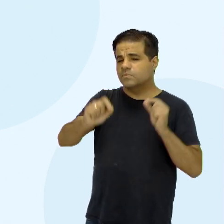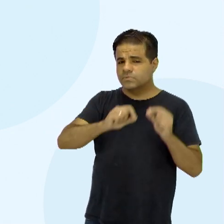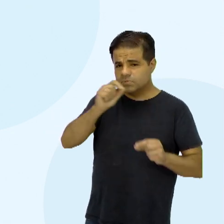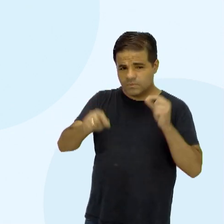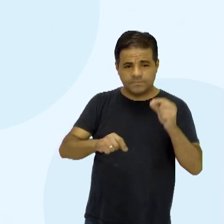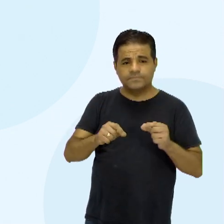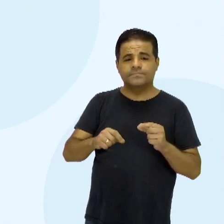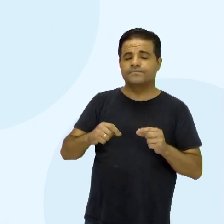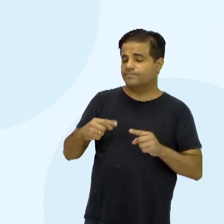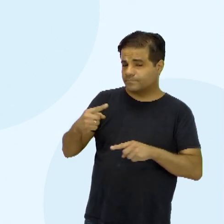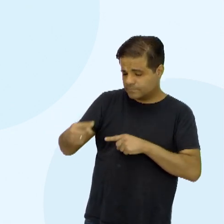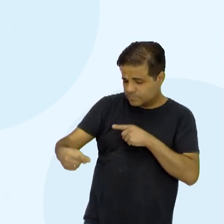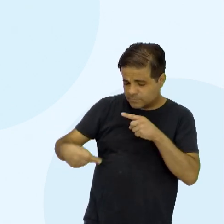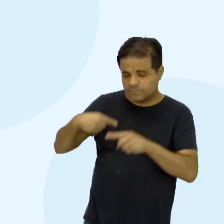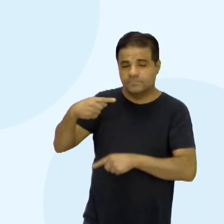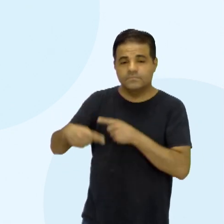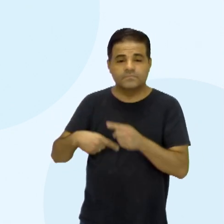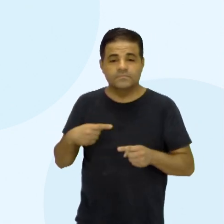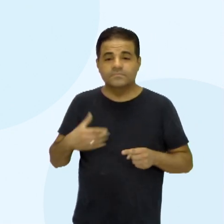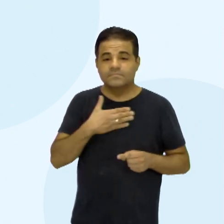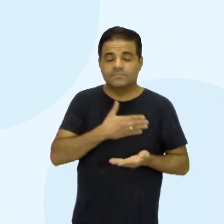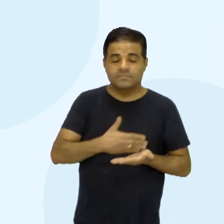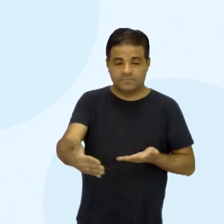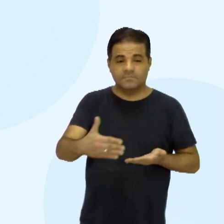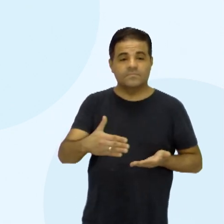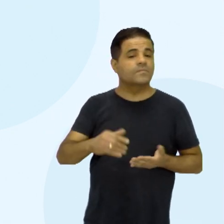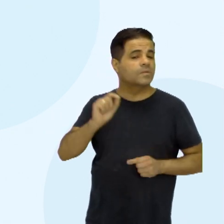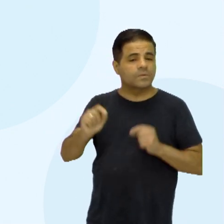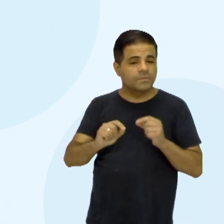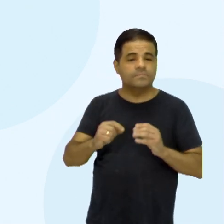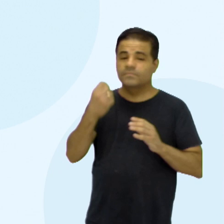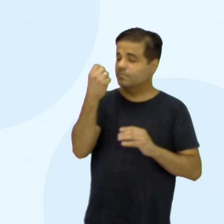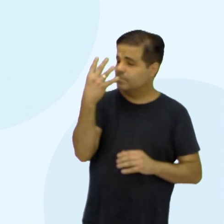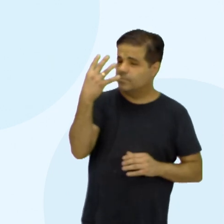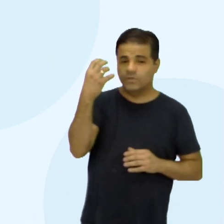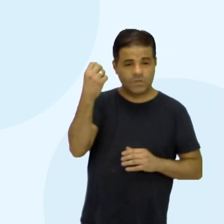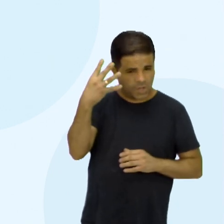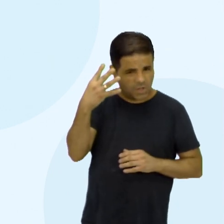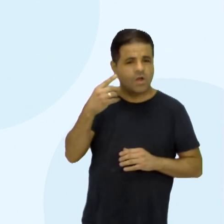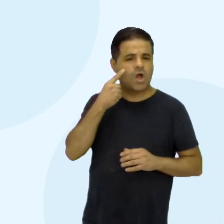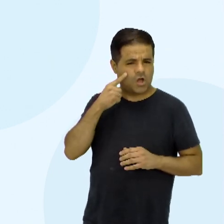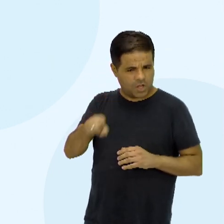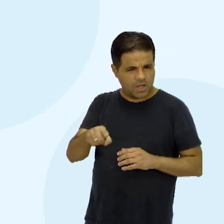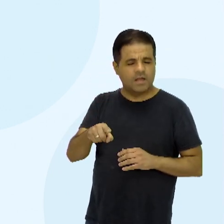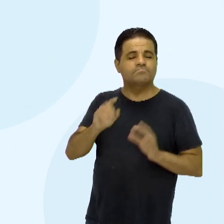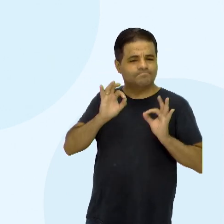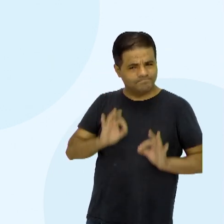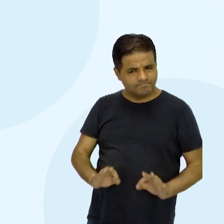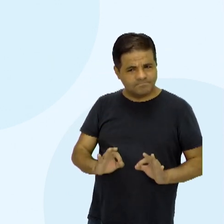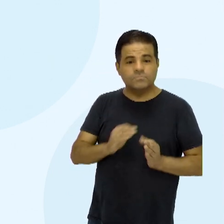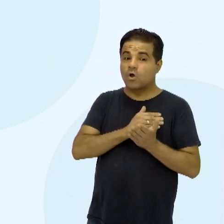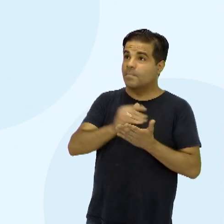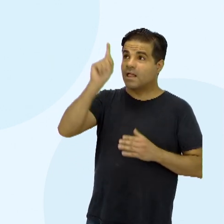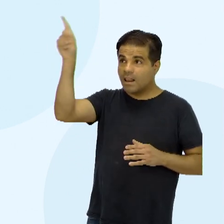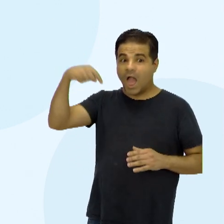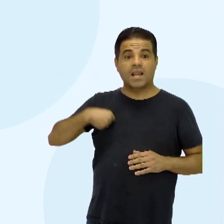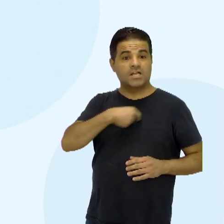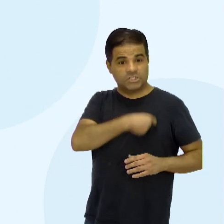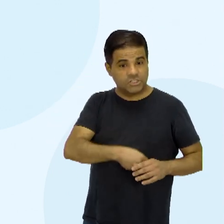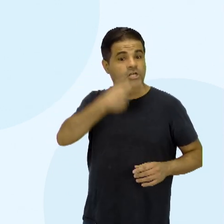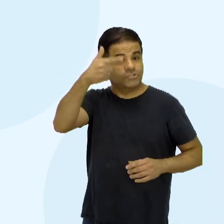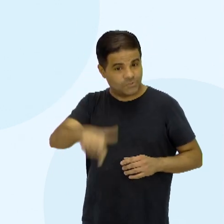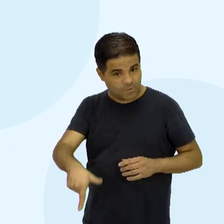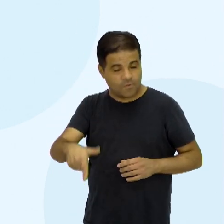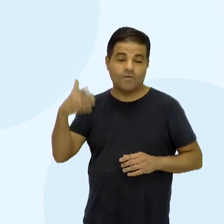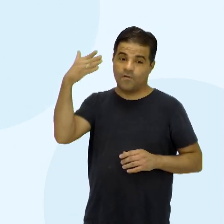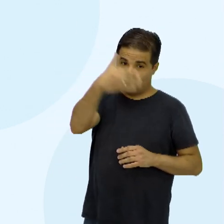o rolo. Então, a gente começa com Hong Kong, beleza. Ó, que beleza, ficou certinho. Começo lá na China de novo. Vou